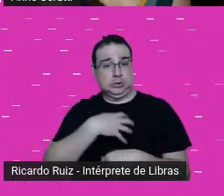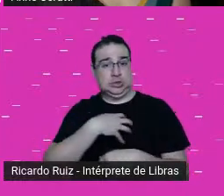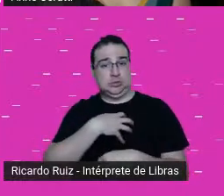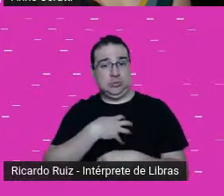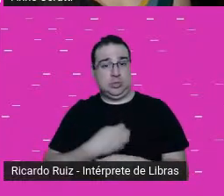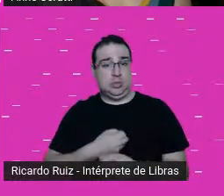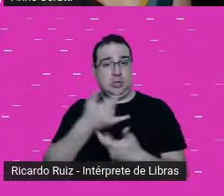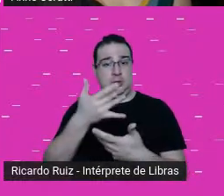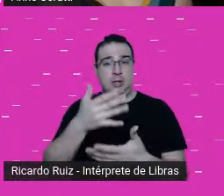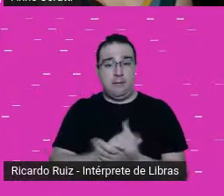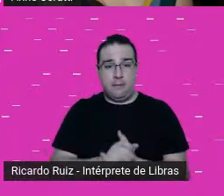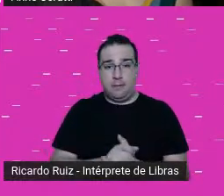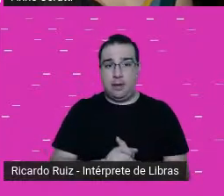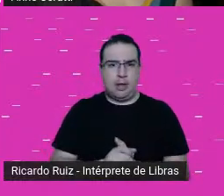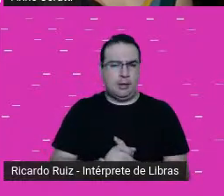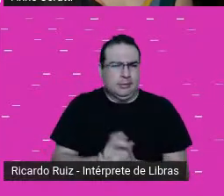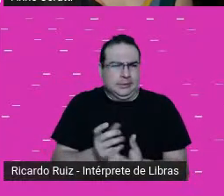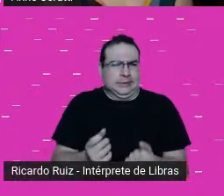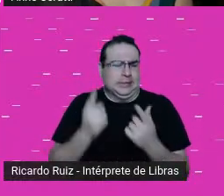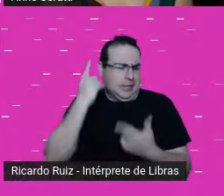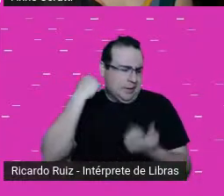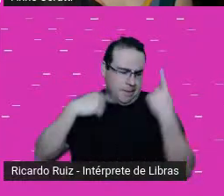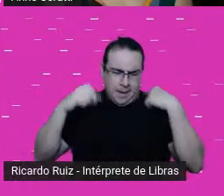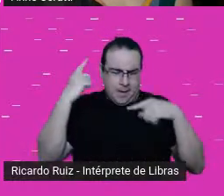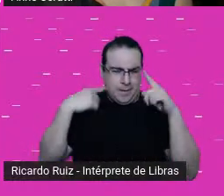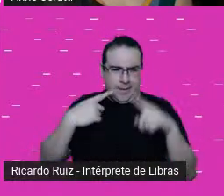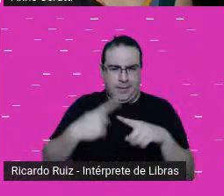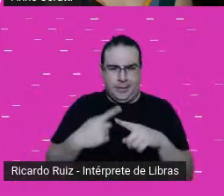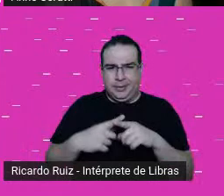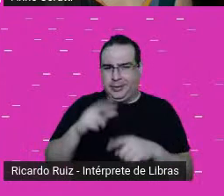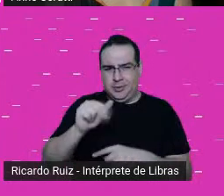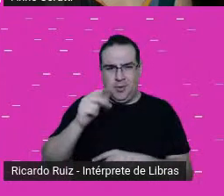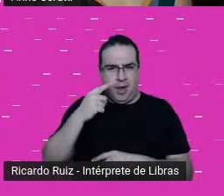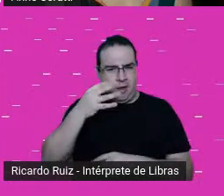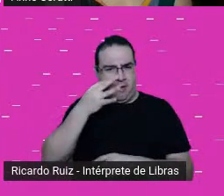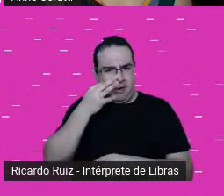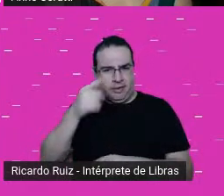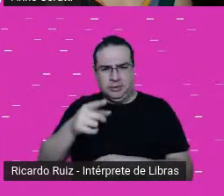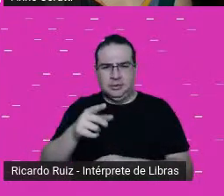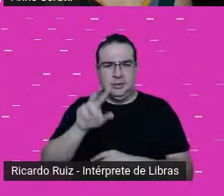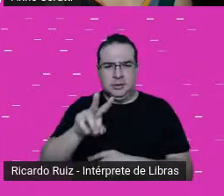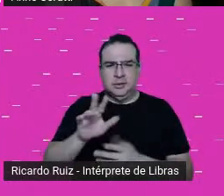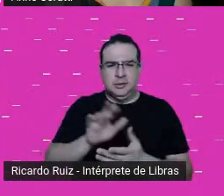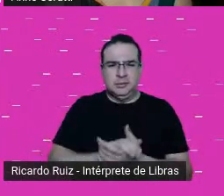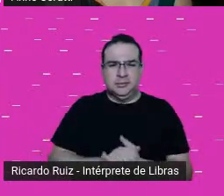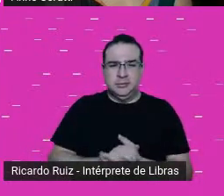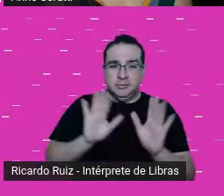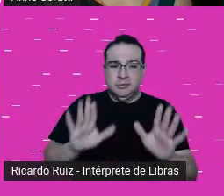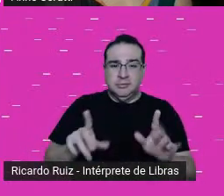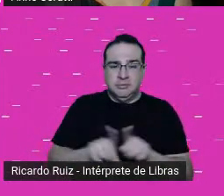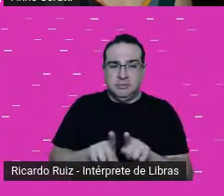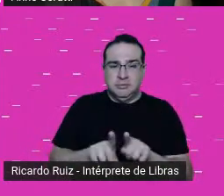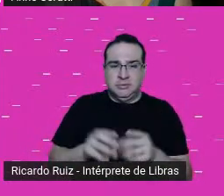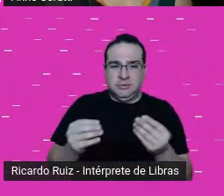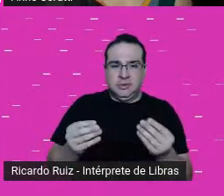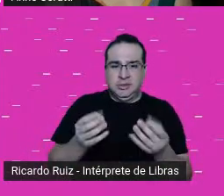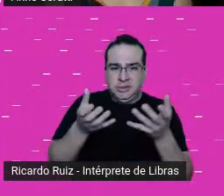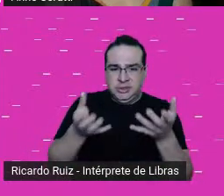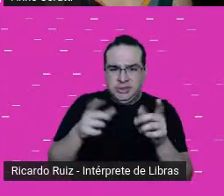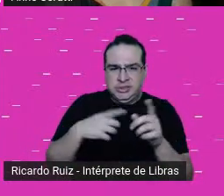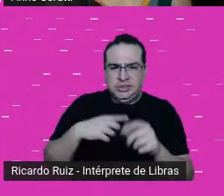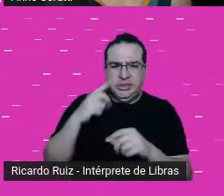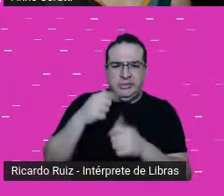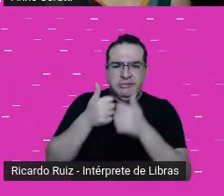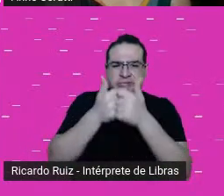E era muito muito maluco isso, porque ele nunca assistia, né? Nunca estava lá para assistir, mas ele